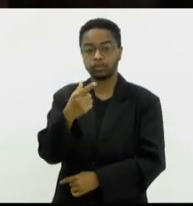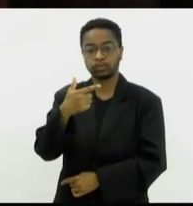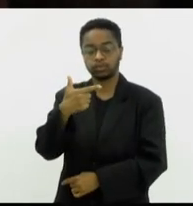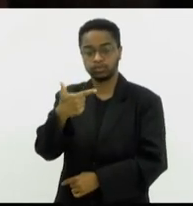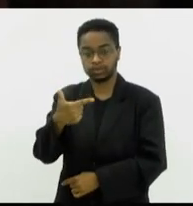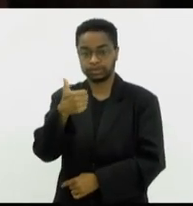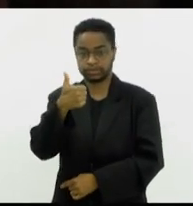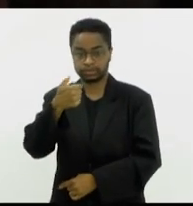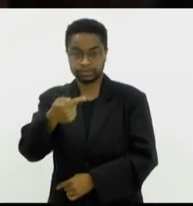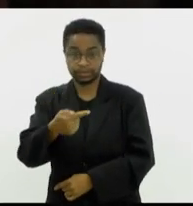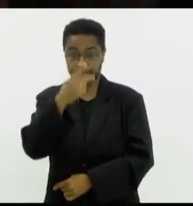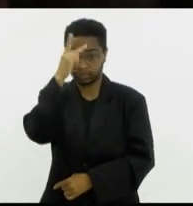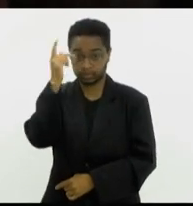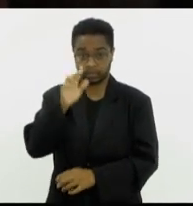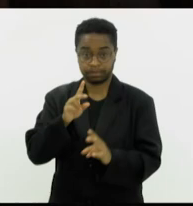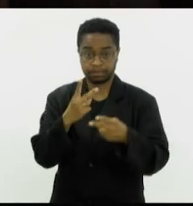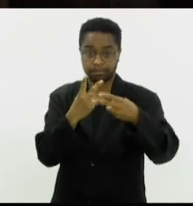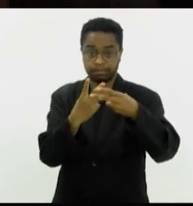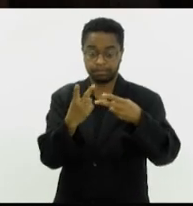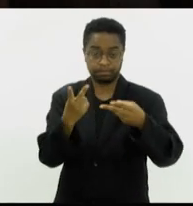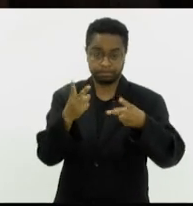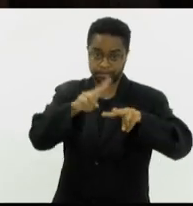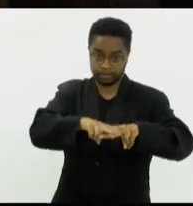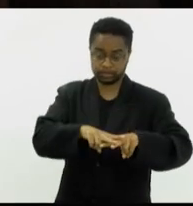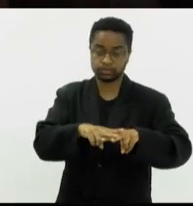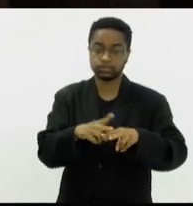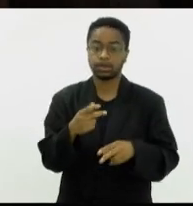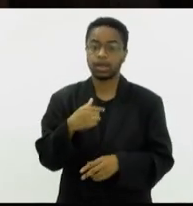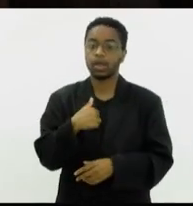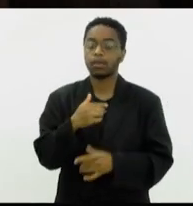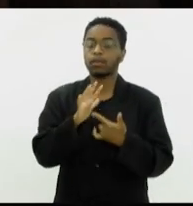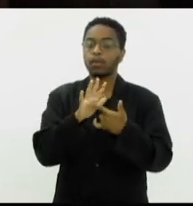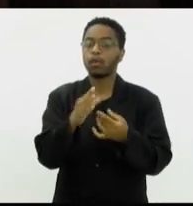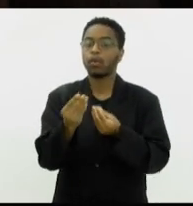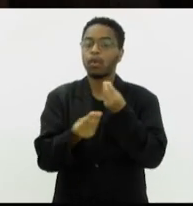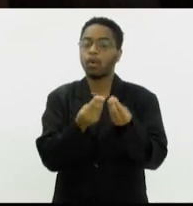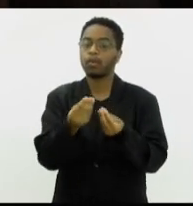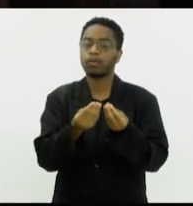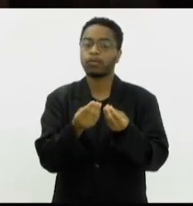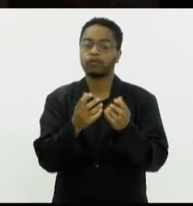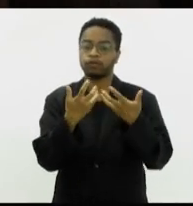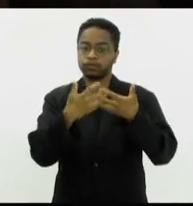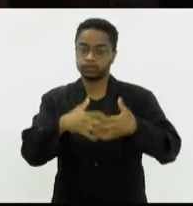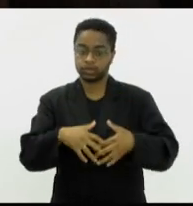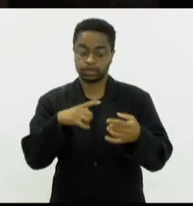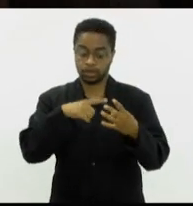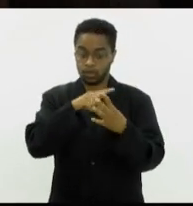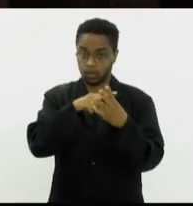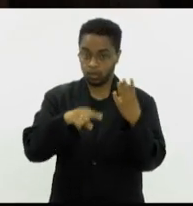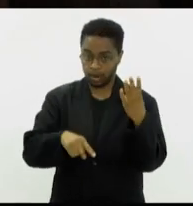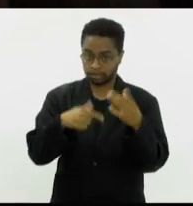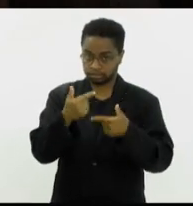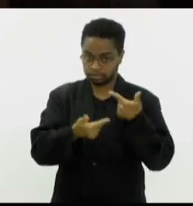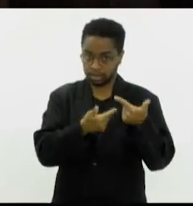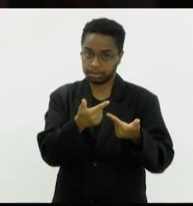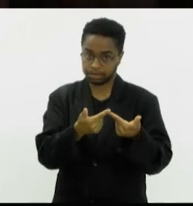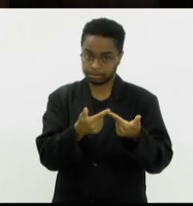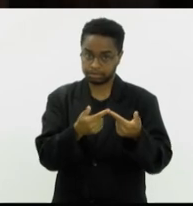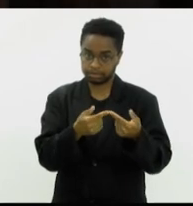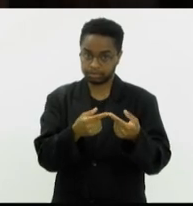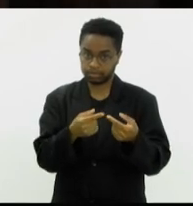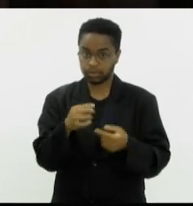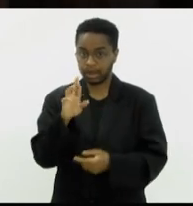presos vou falar como é que divide isso aqui desses quatro servidores de plantão porque de certo são quatro servidores o